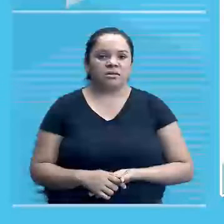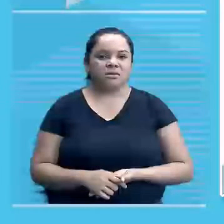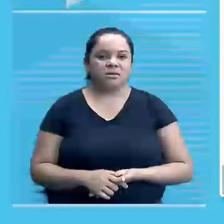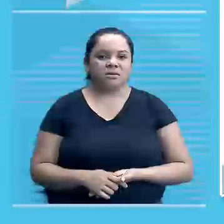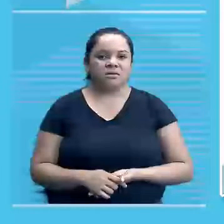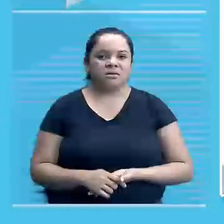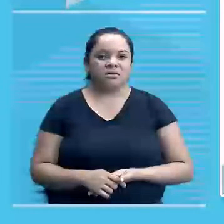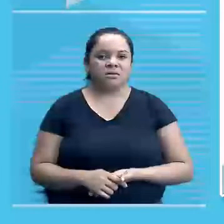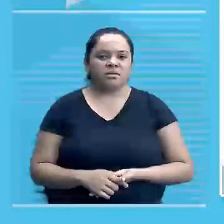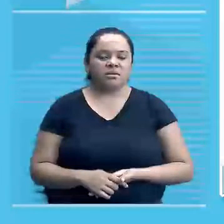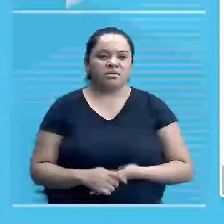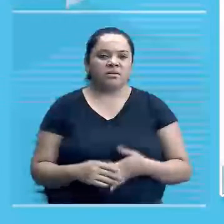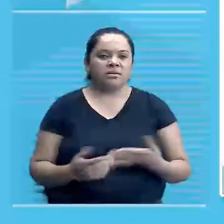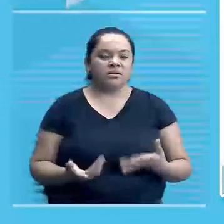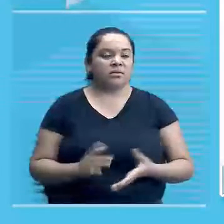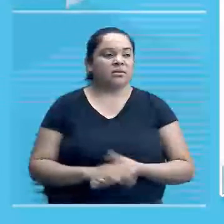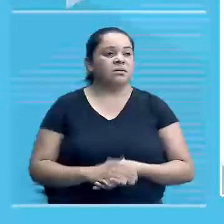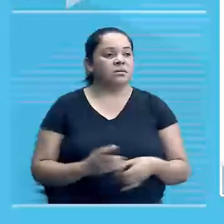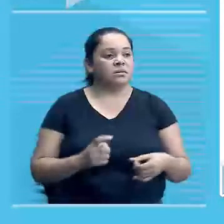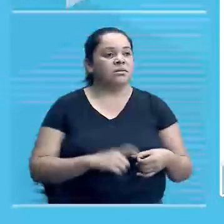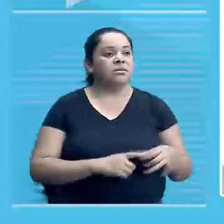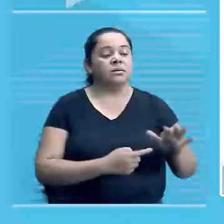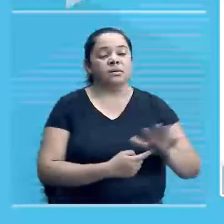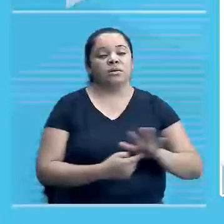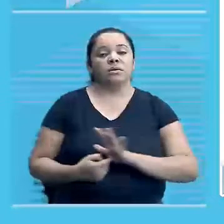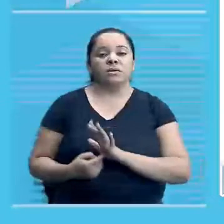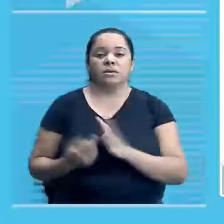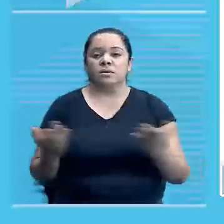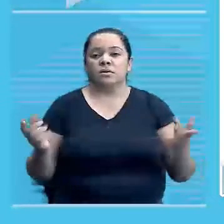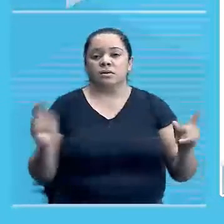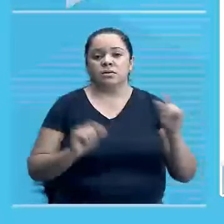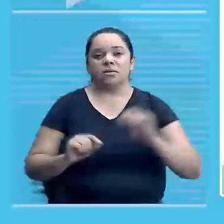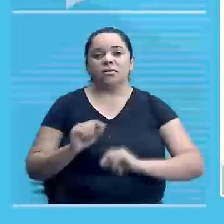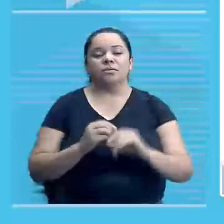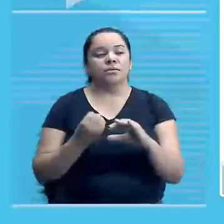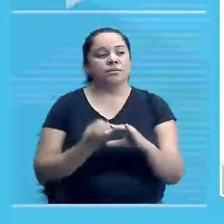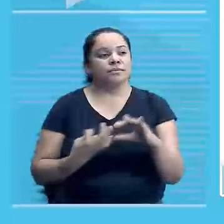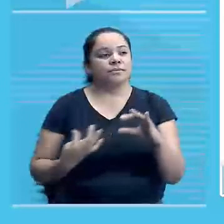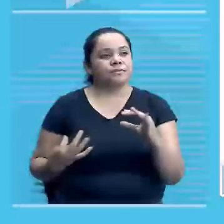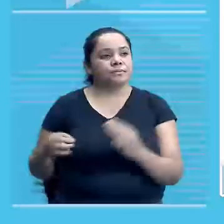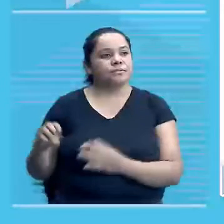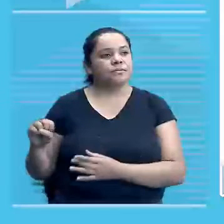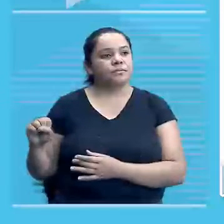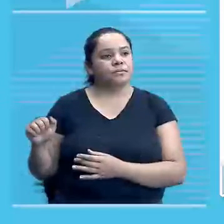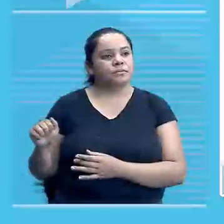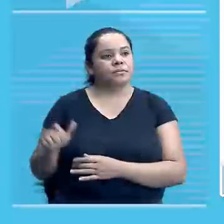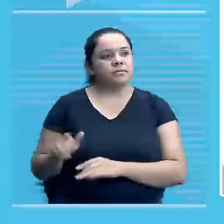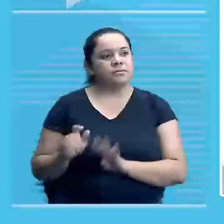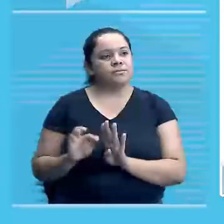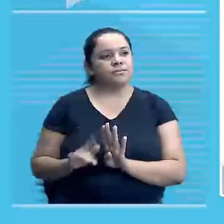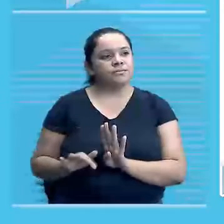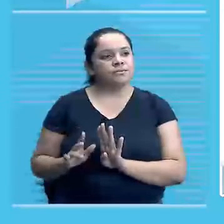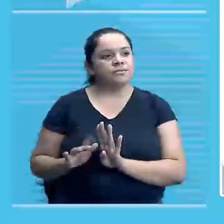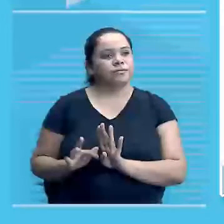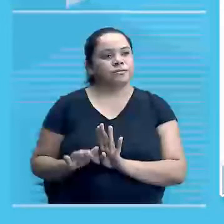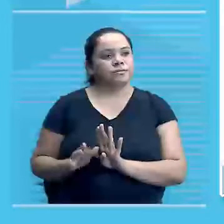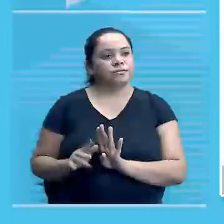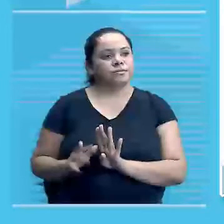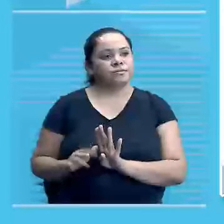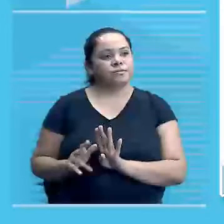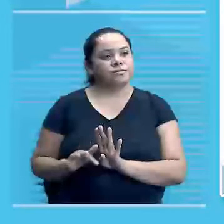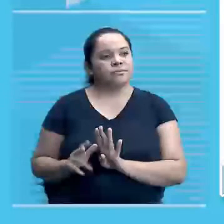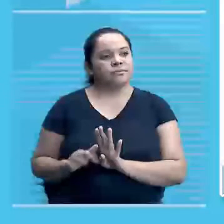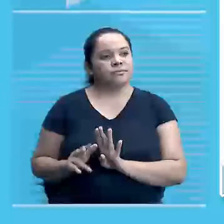Ok, meus amigos, voltamos, né? Para mostrar agora para vocês a característica de um sal básico, olha, que tem um sal com